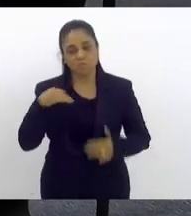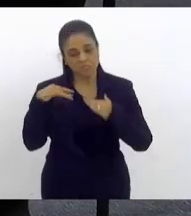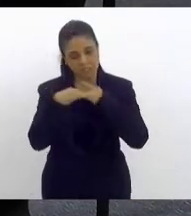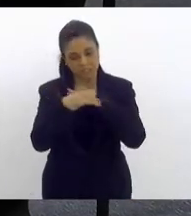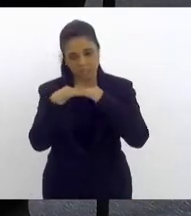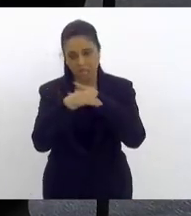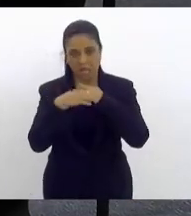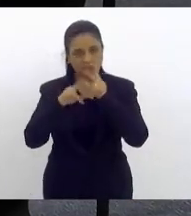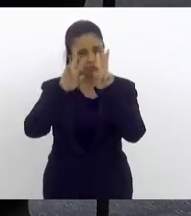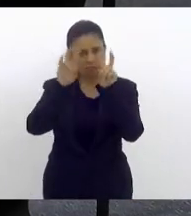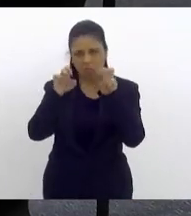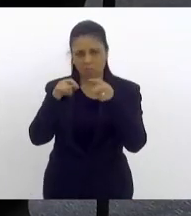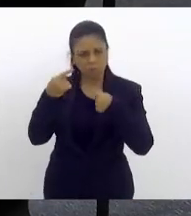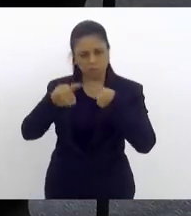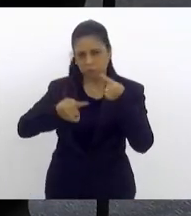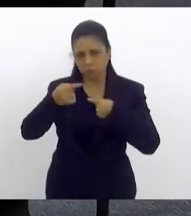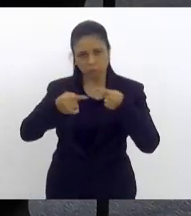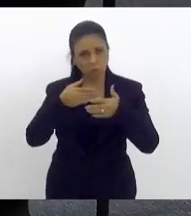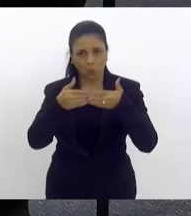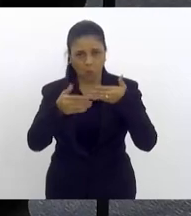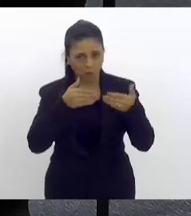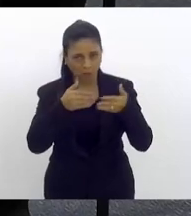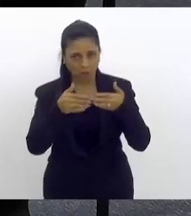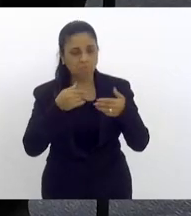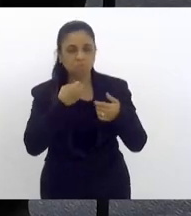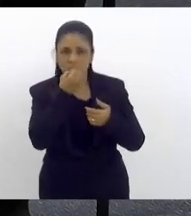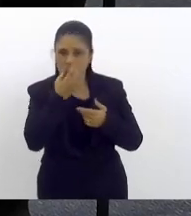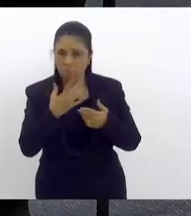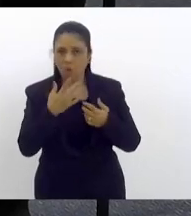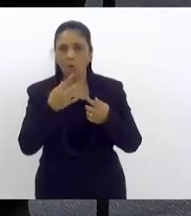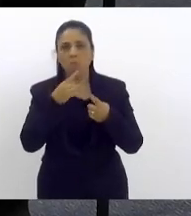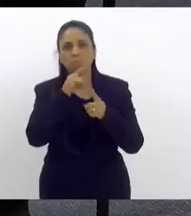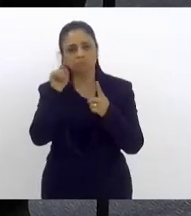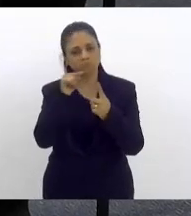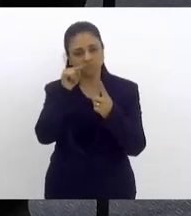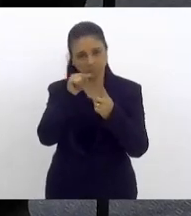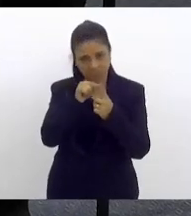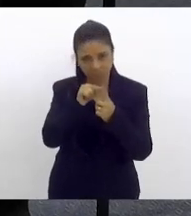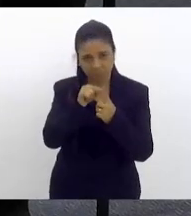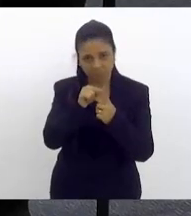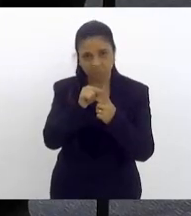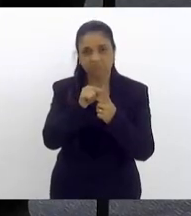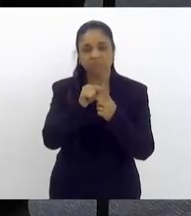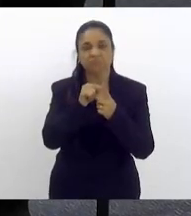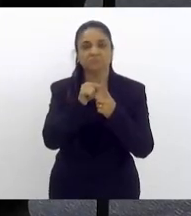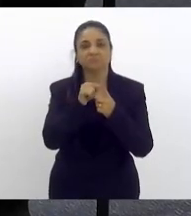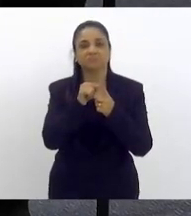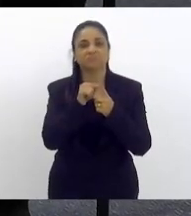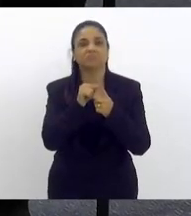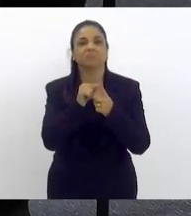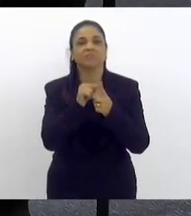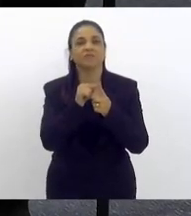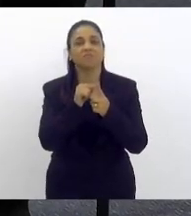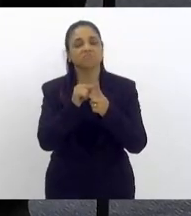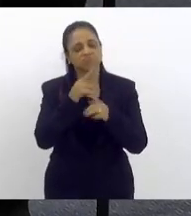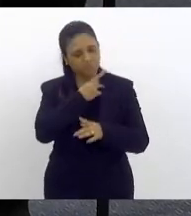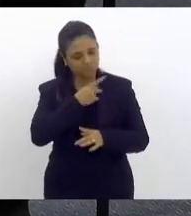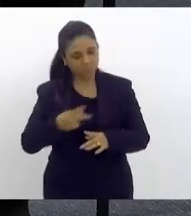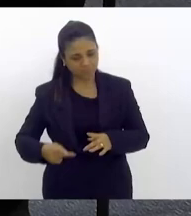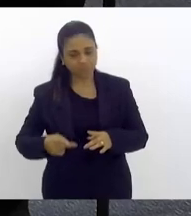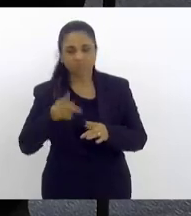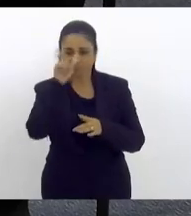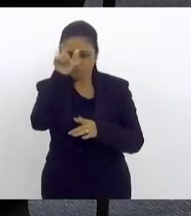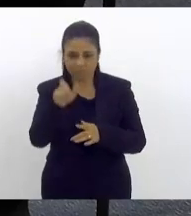sou qualquer tema sempre que bom que a gente conseguiu atingir Deputado esse nível de civilidade agerei assim se vossa excelência continuar agindo dessa forma